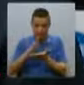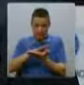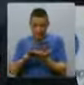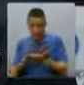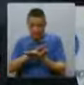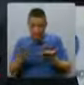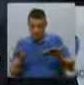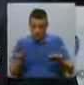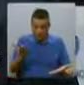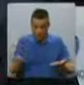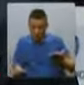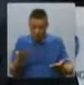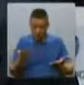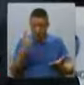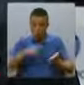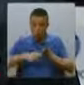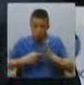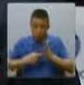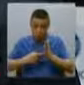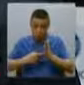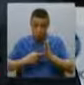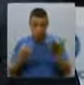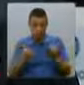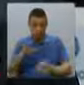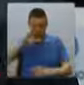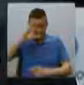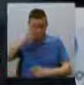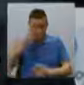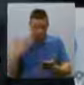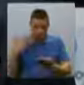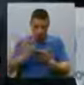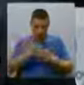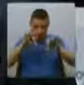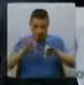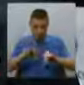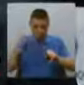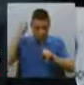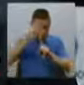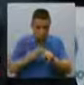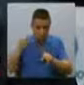equilibrada, é um ponto a somar àqueles que tínhamos, sabemos que vai ser até ao fim esta luta.